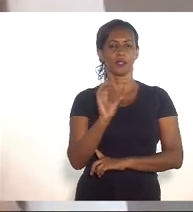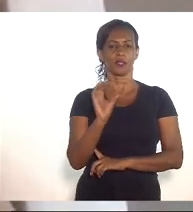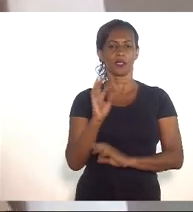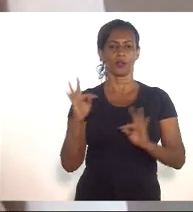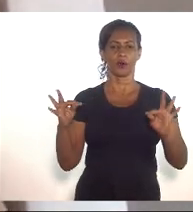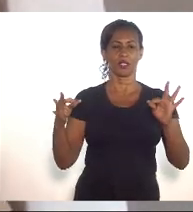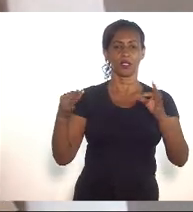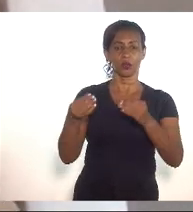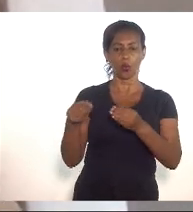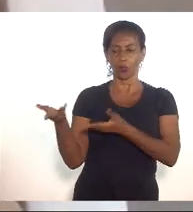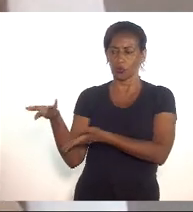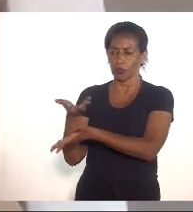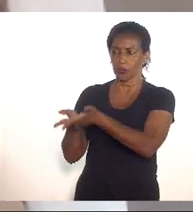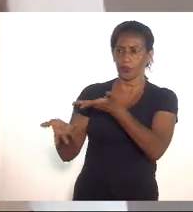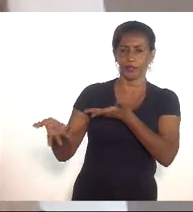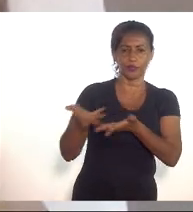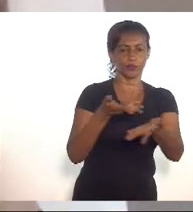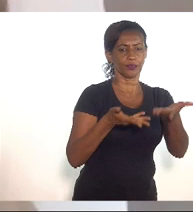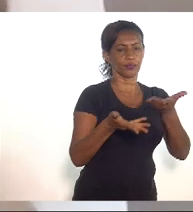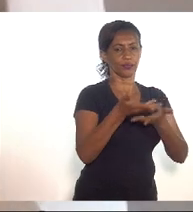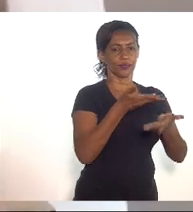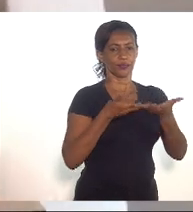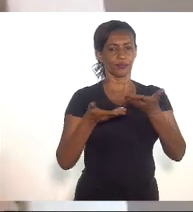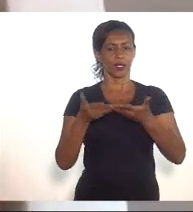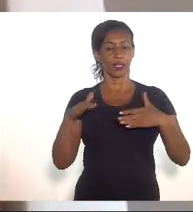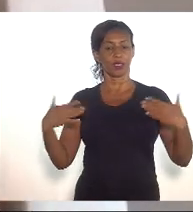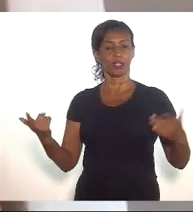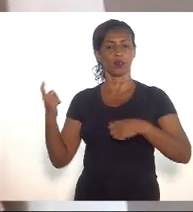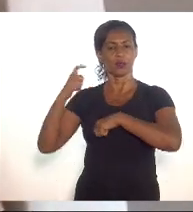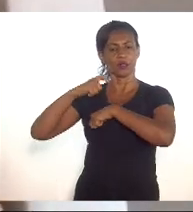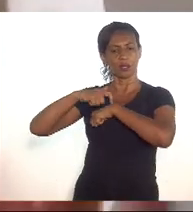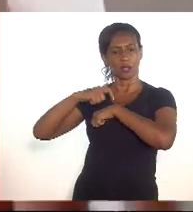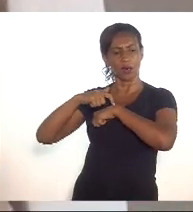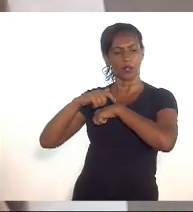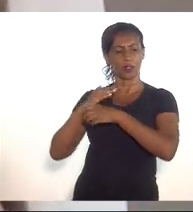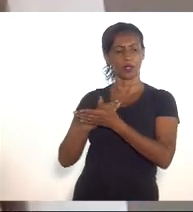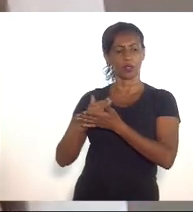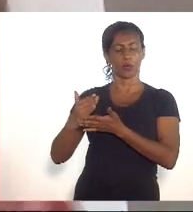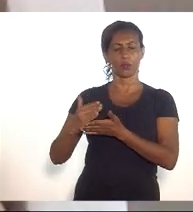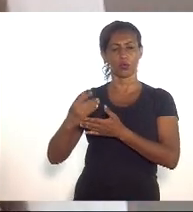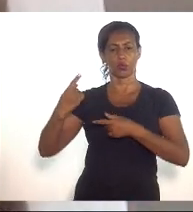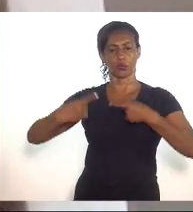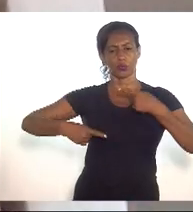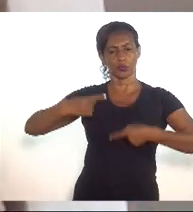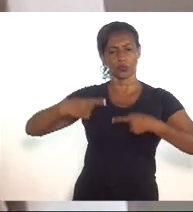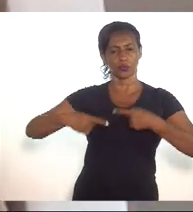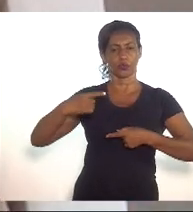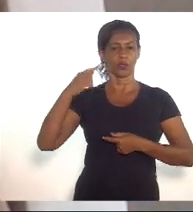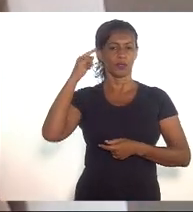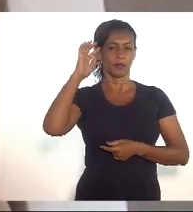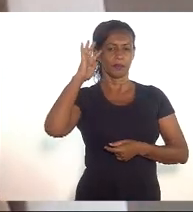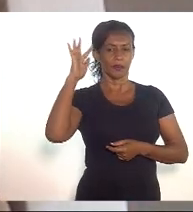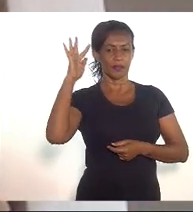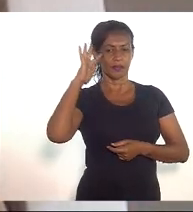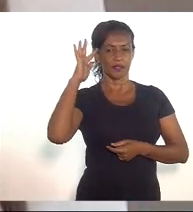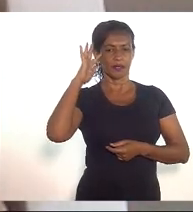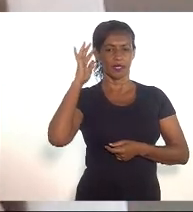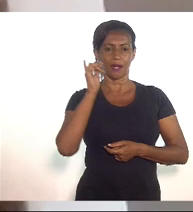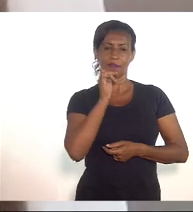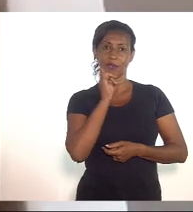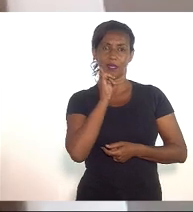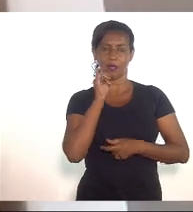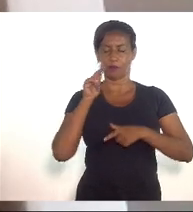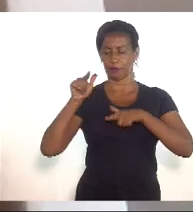todos os entes envolvidos. Então, na hora que a gente começou a discutir e pensar, por exemplo, em